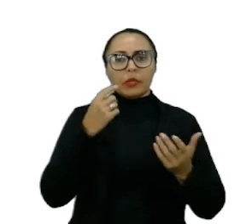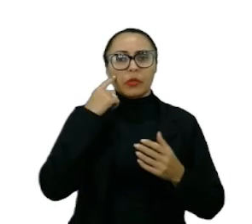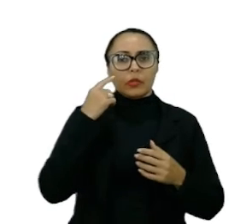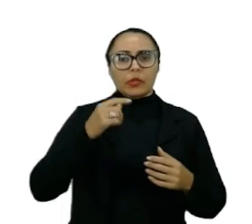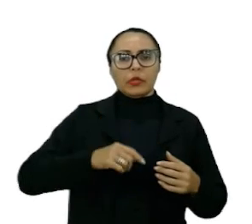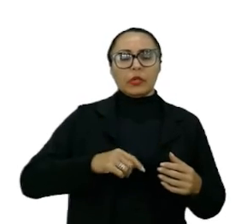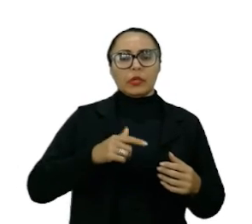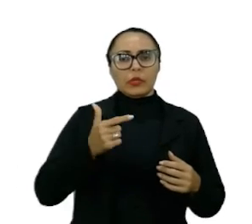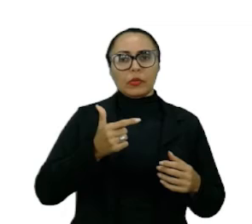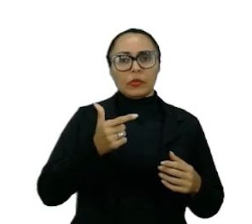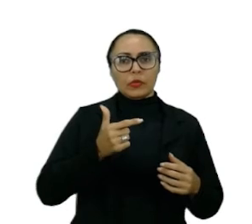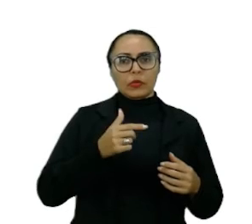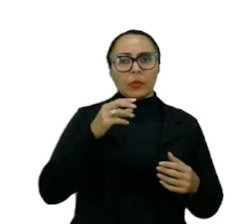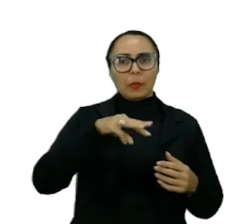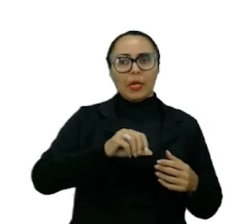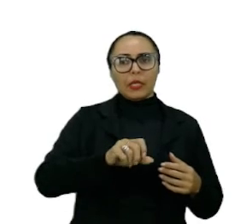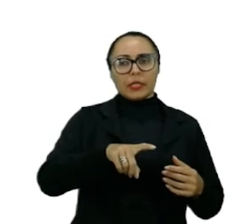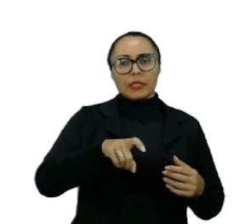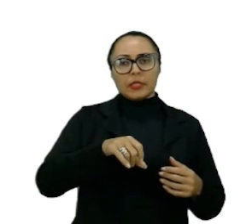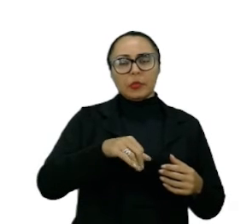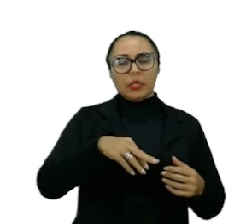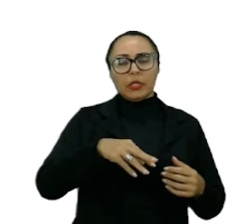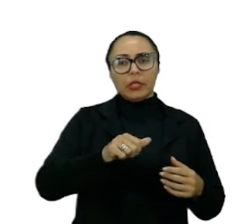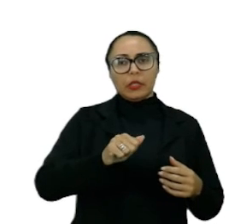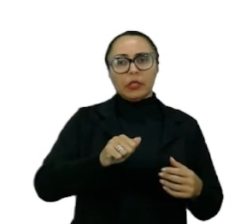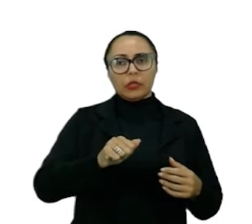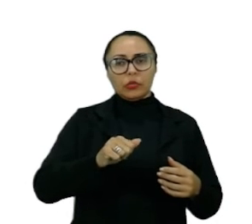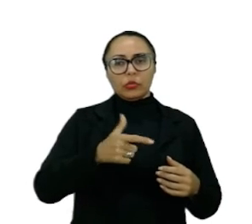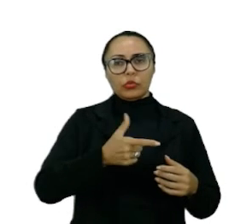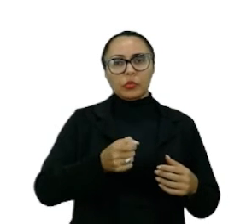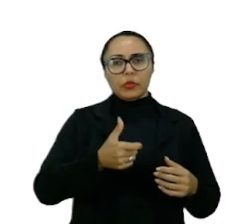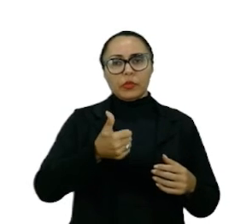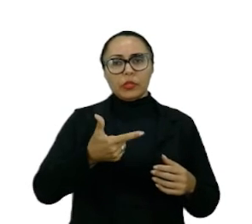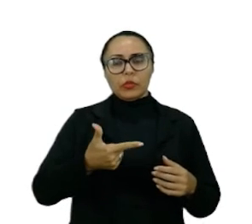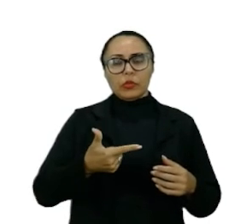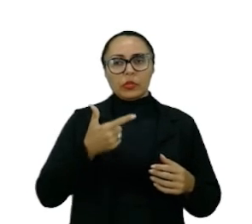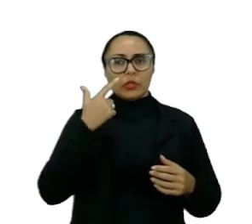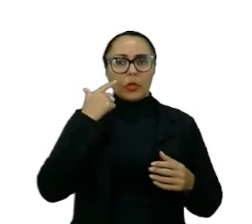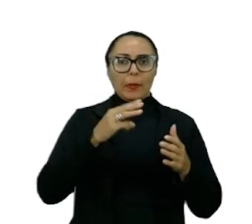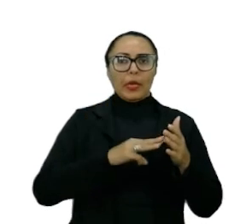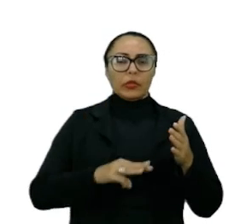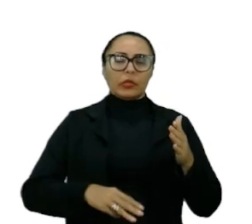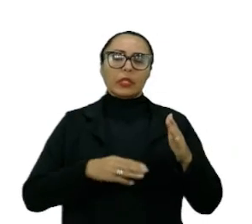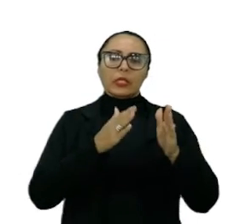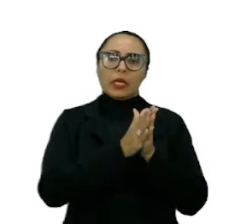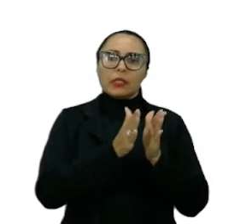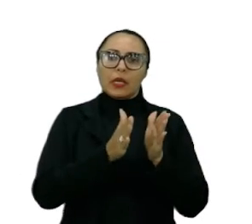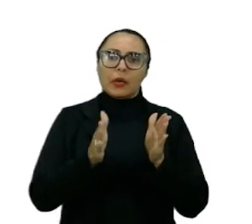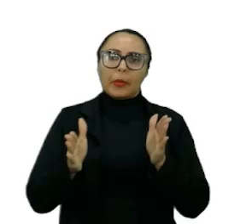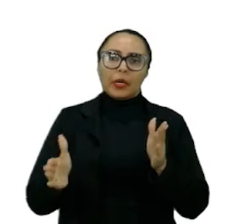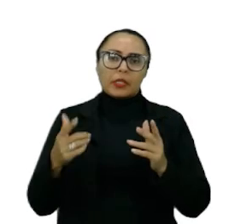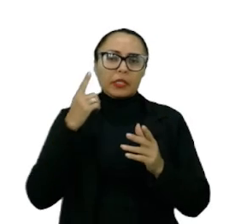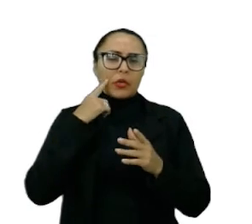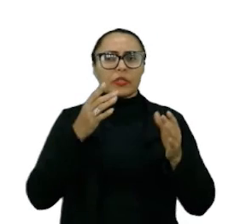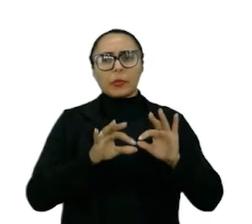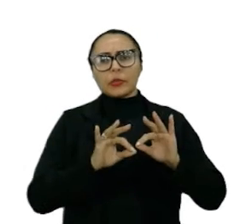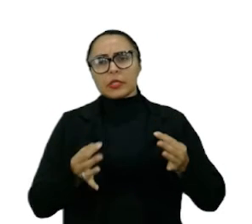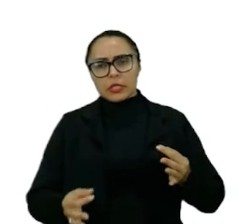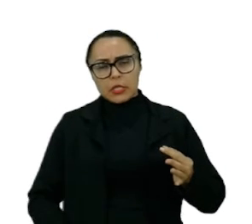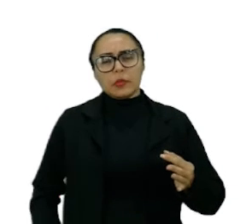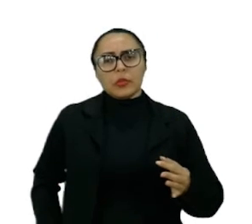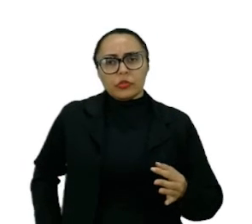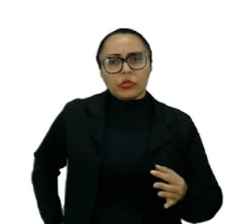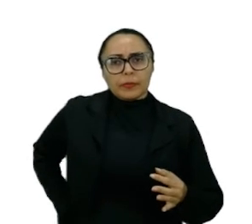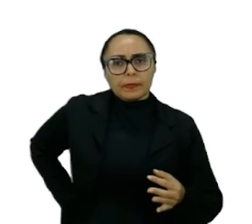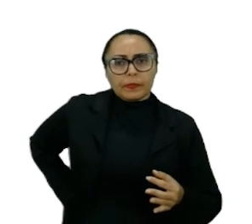Maximiano, 2012, o método tem etapas que são executadas de forma cíclica.